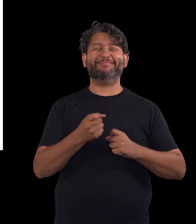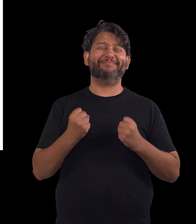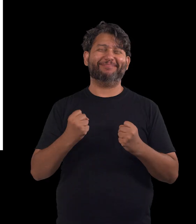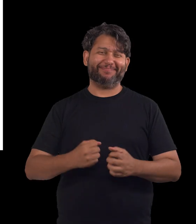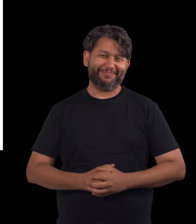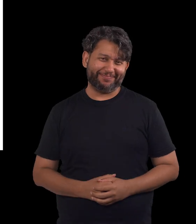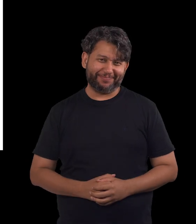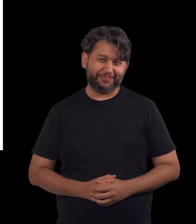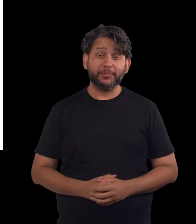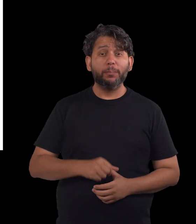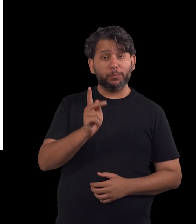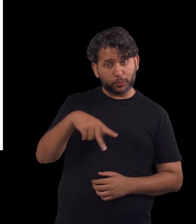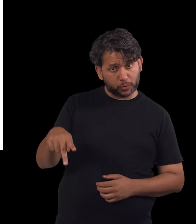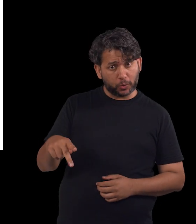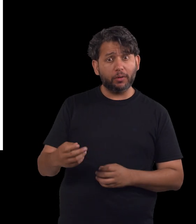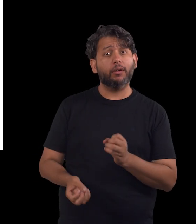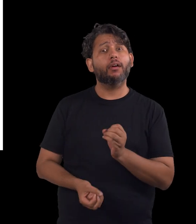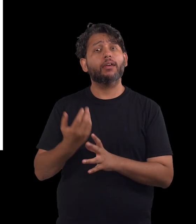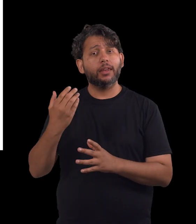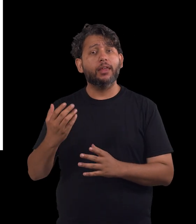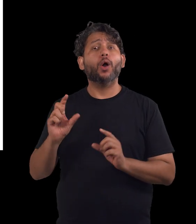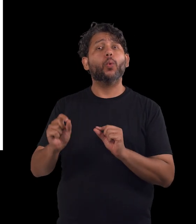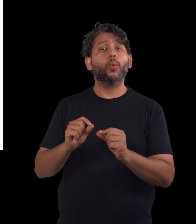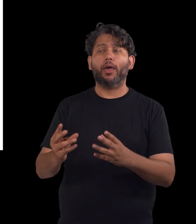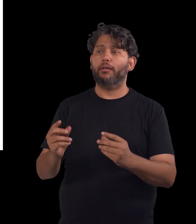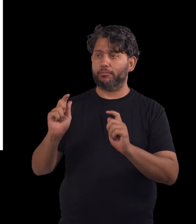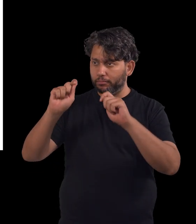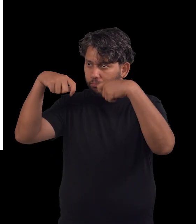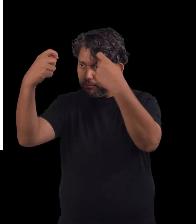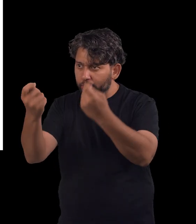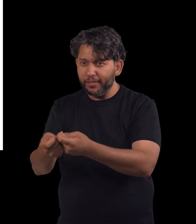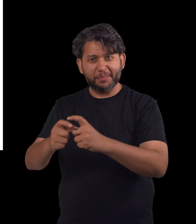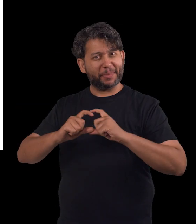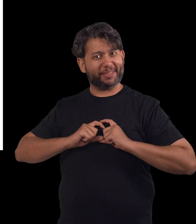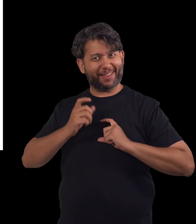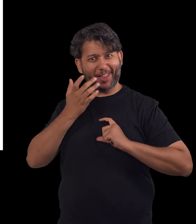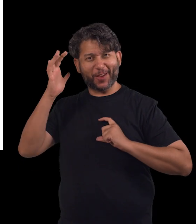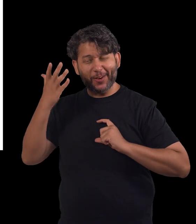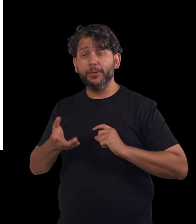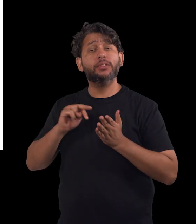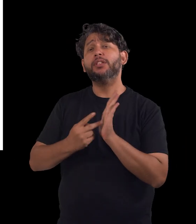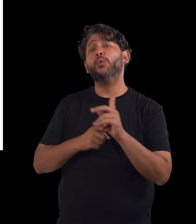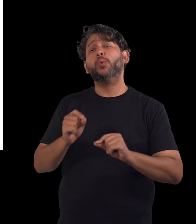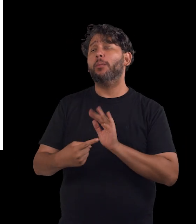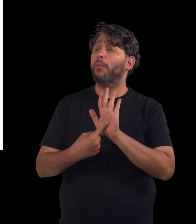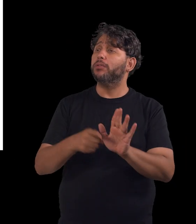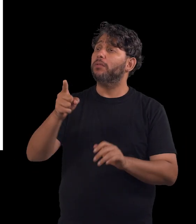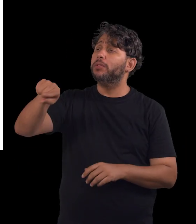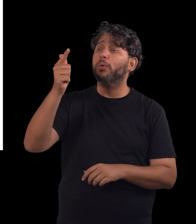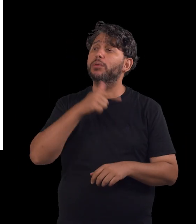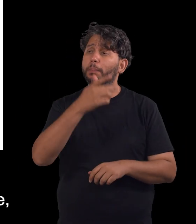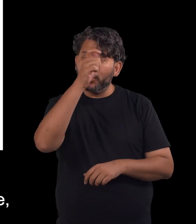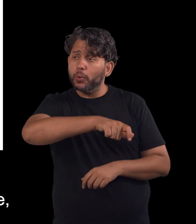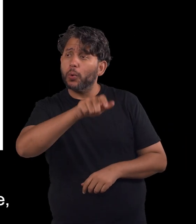tempo. Quando o professor organiza uma pequena cerimônia de entrega, evidencia que comportamentos ligados